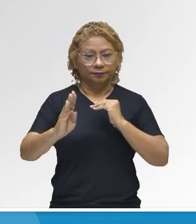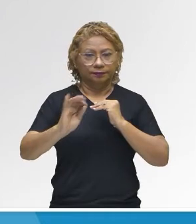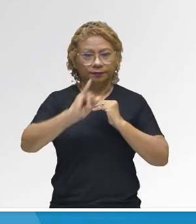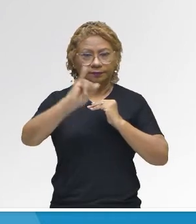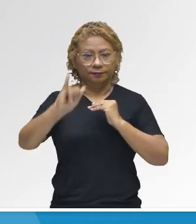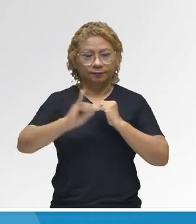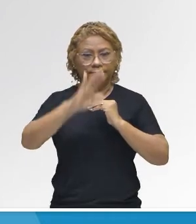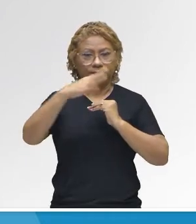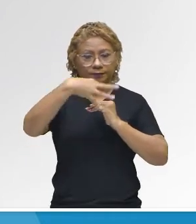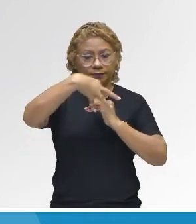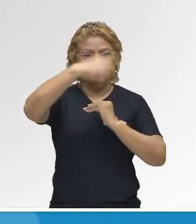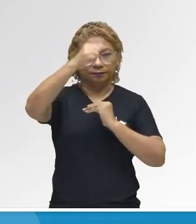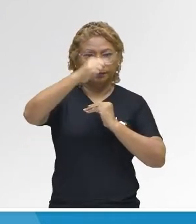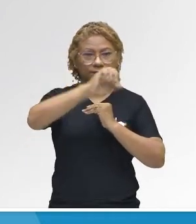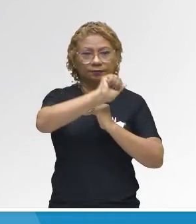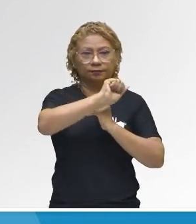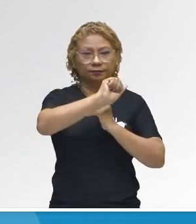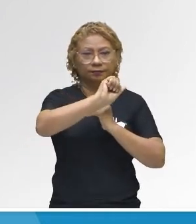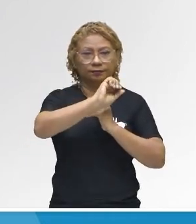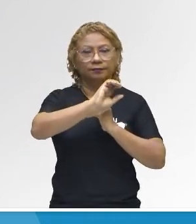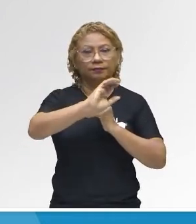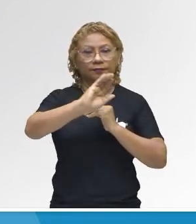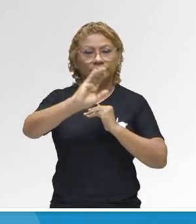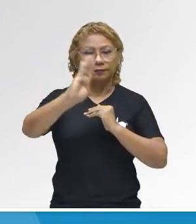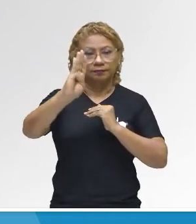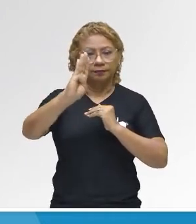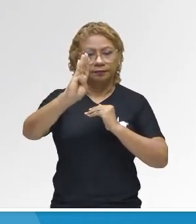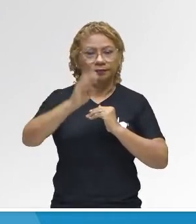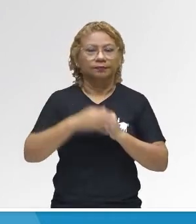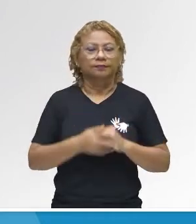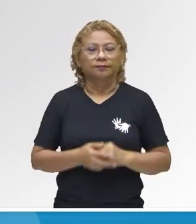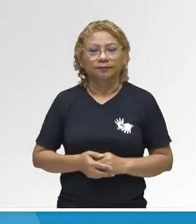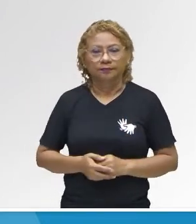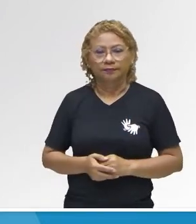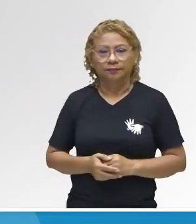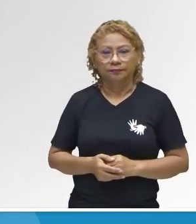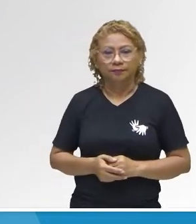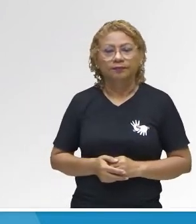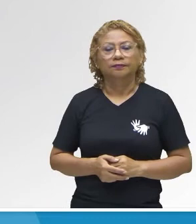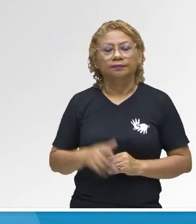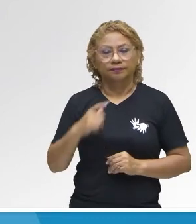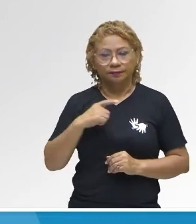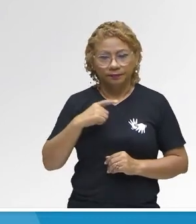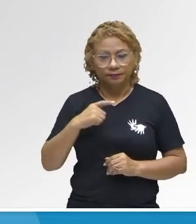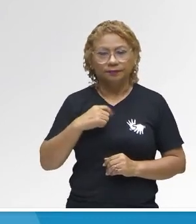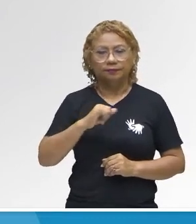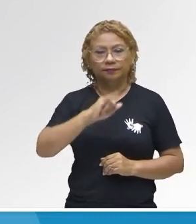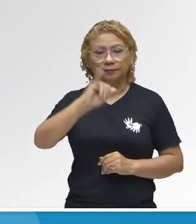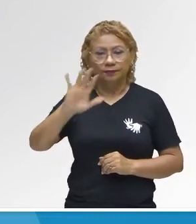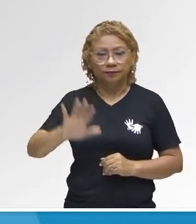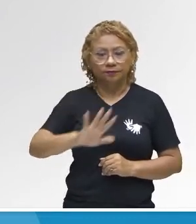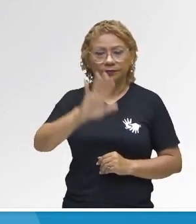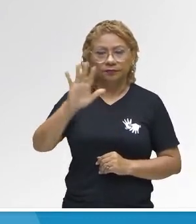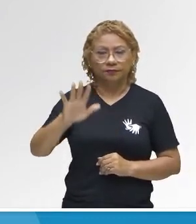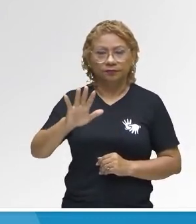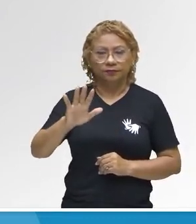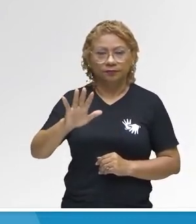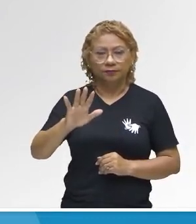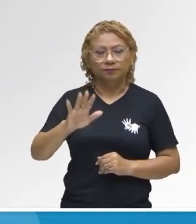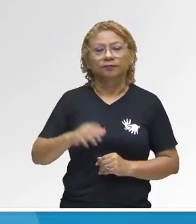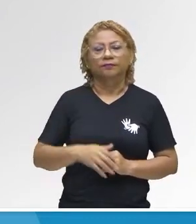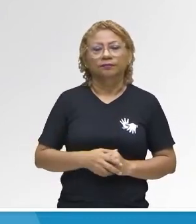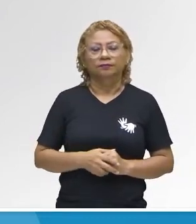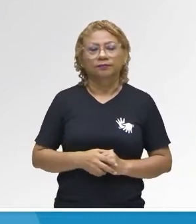né? Todo o segmento de reta. Esse segmento de reta, ele vai projetar uma sombra nesse plano,